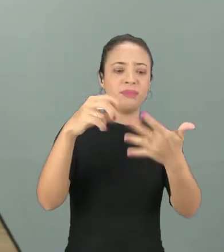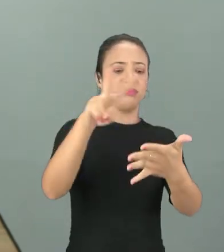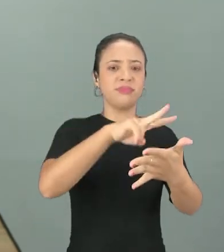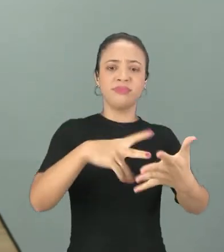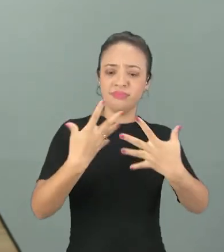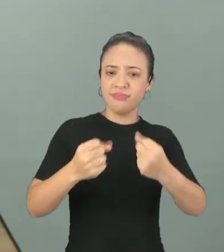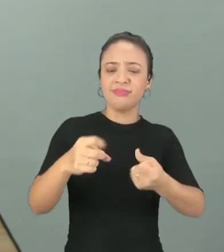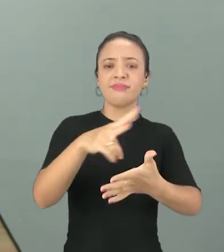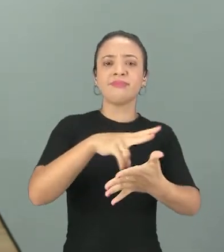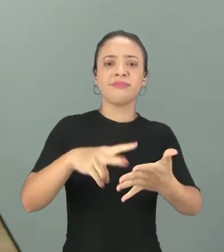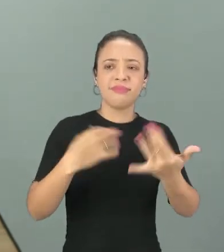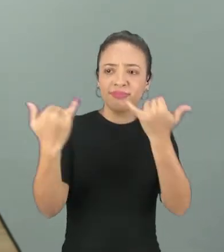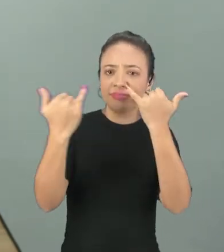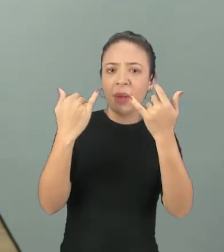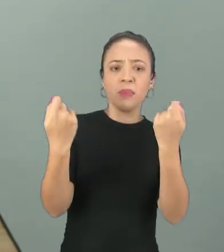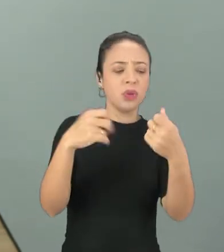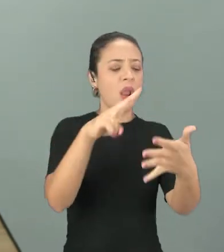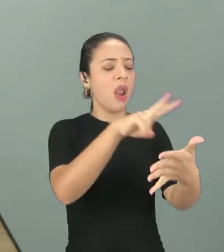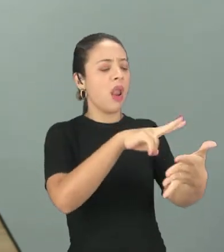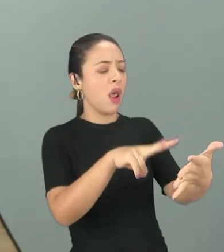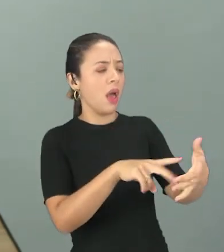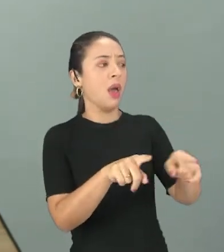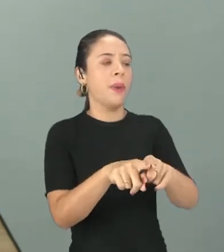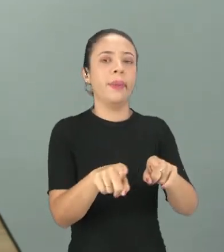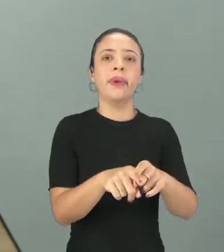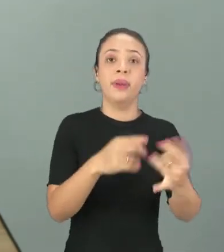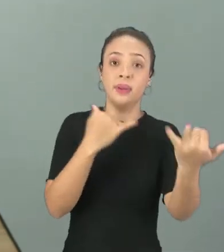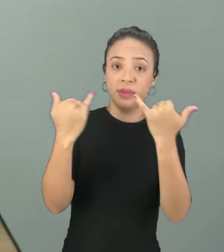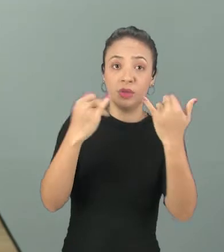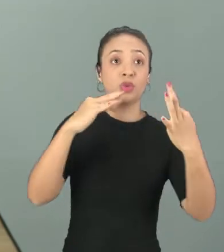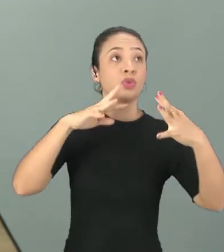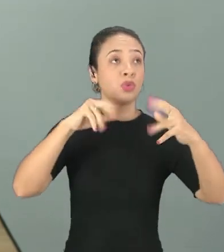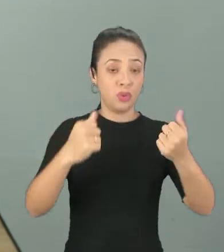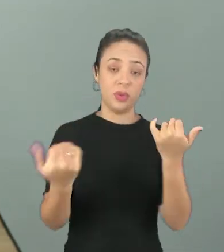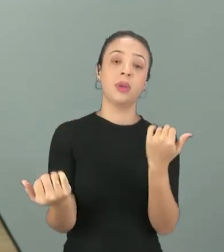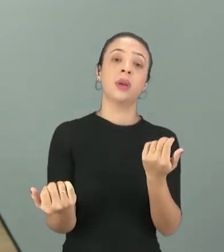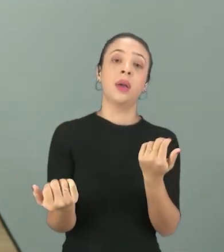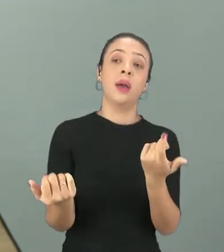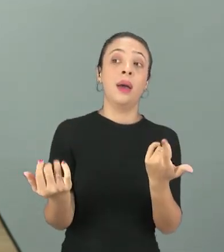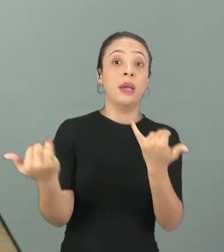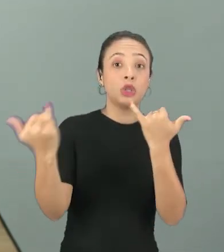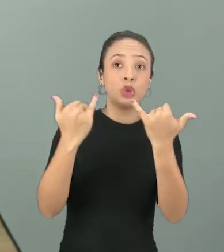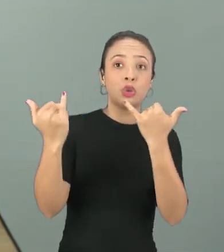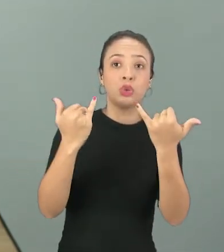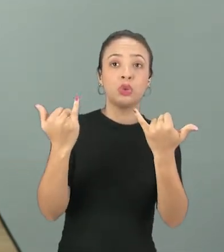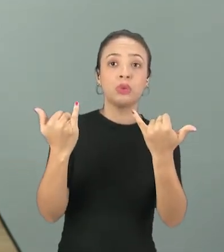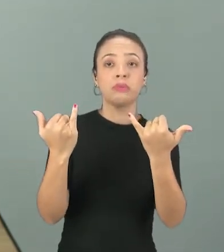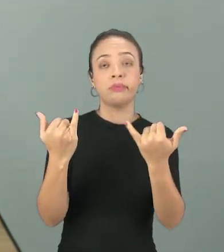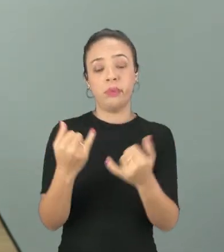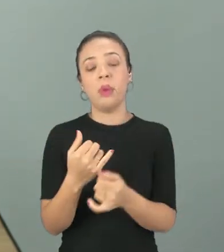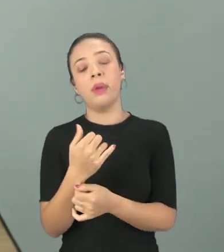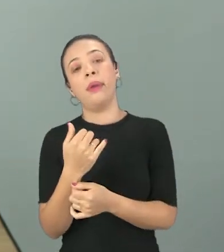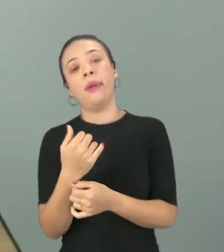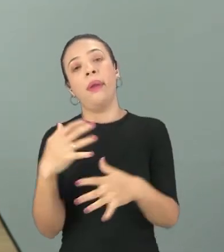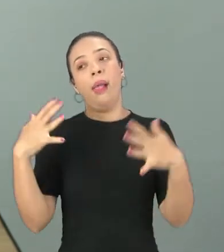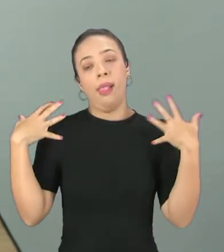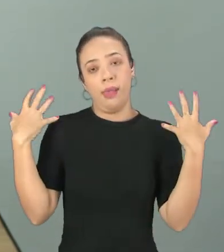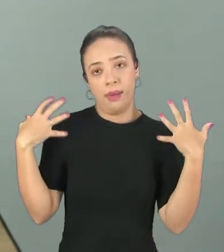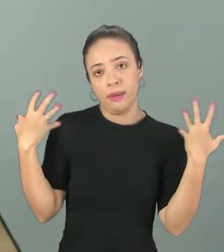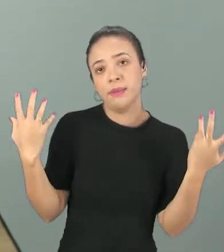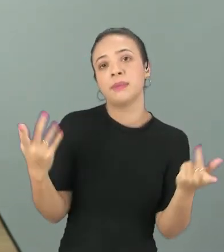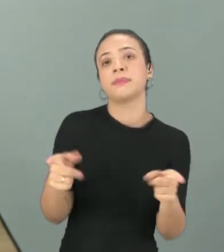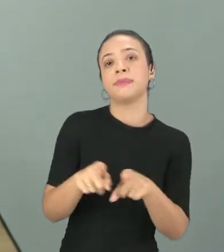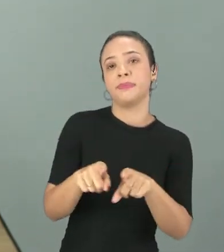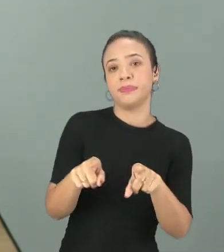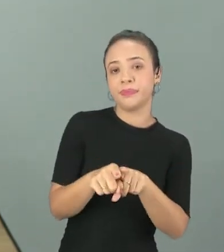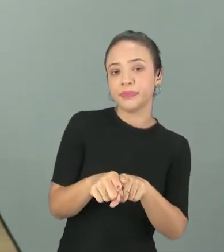podem receber e ler, né, ficar se informar de todas essas notícias. Tantas notícias alegres, tristes,